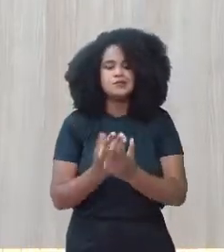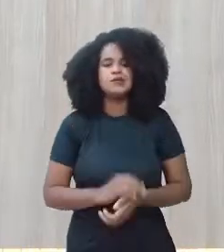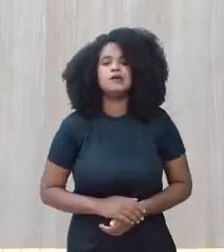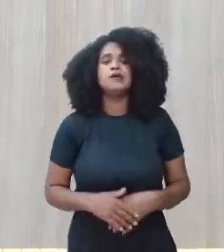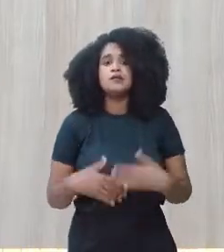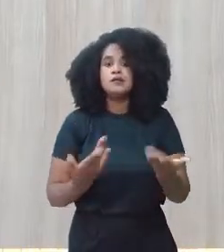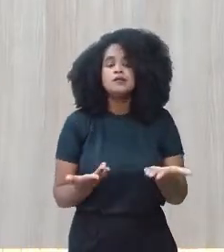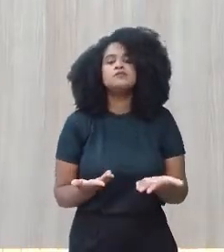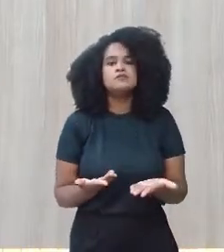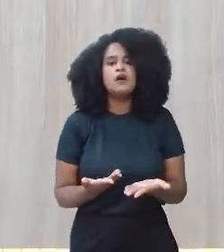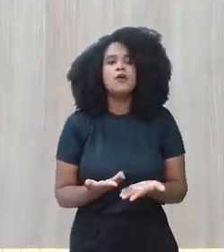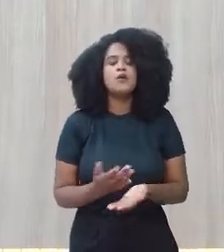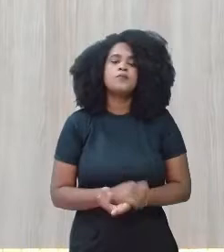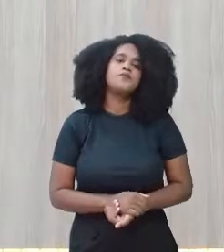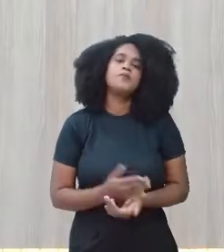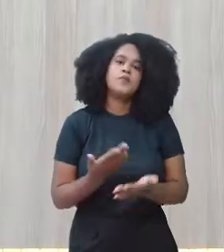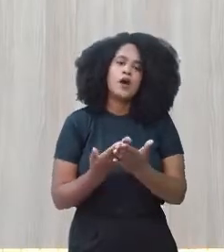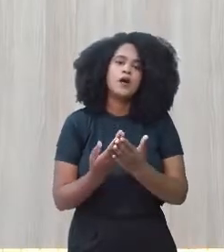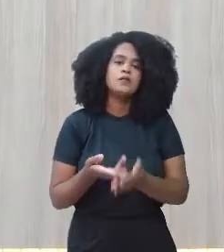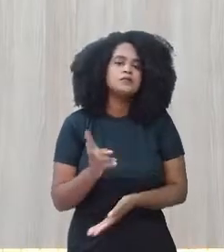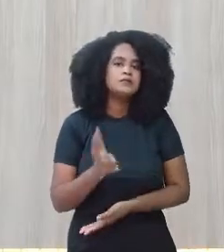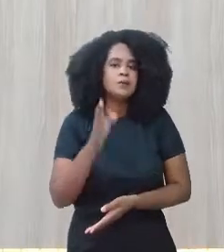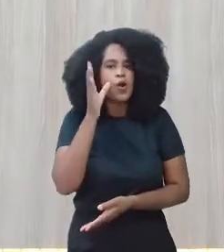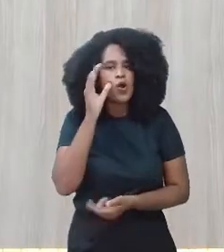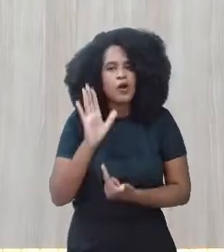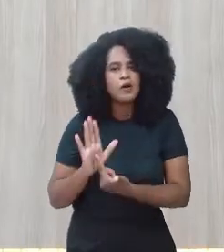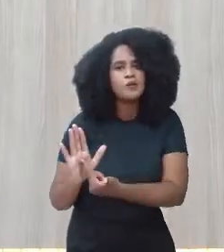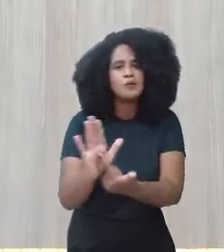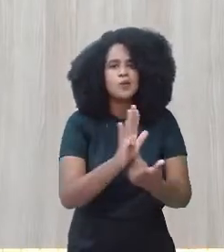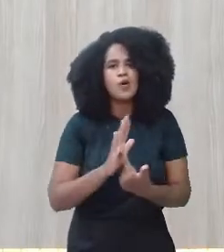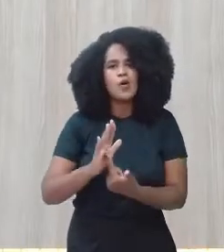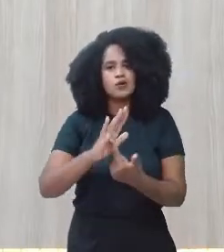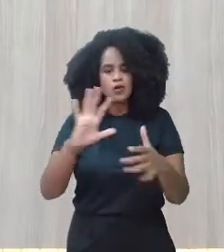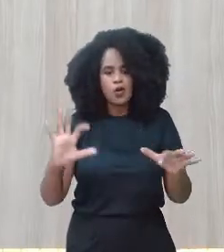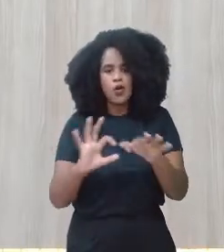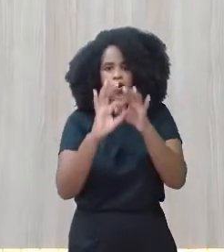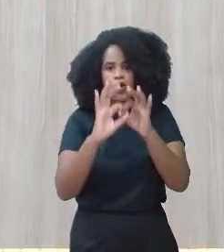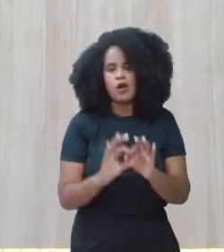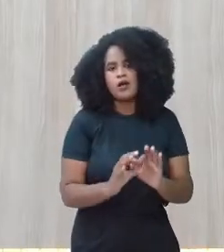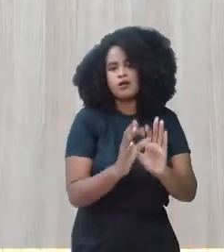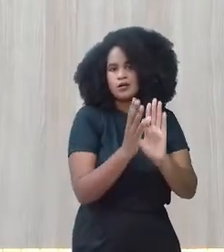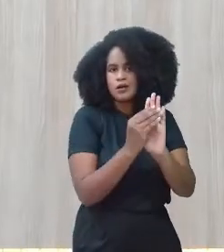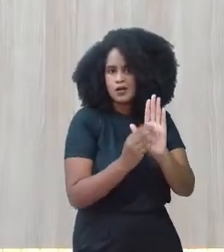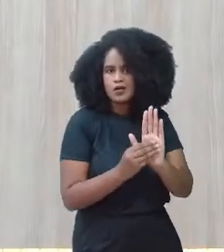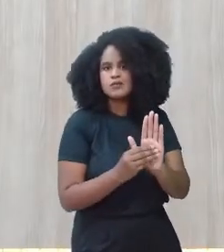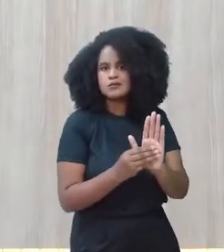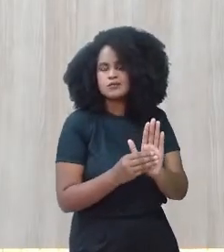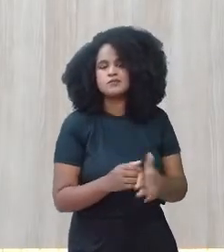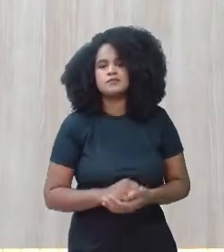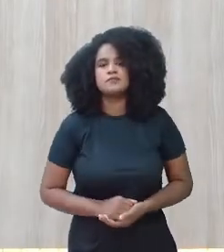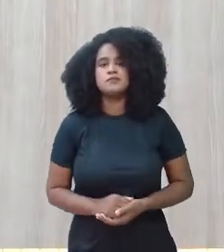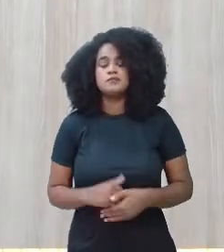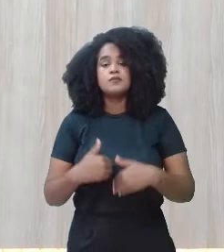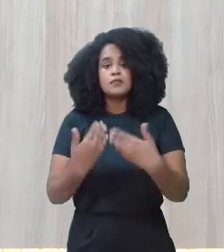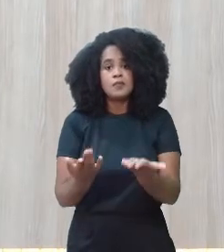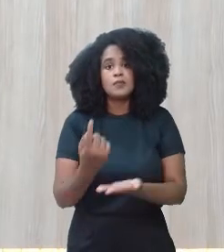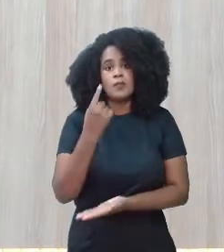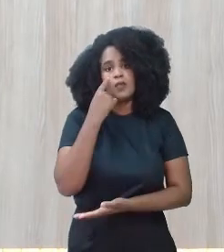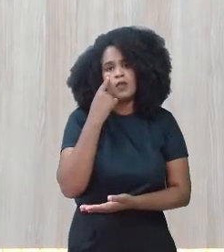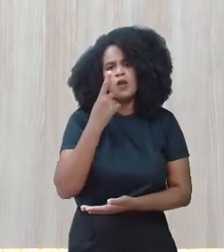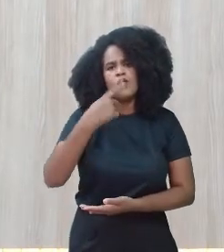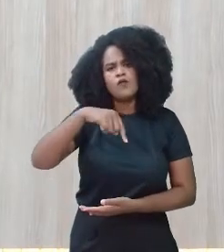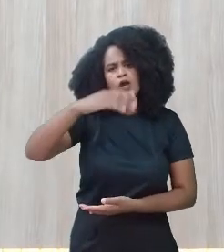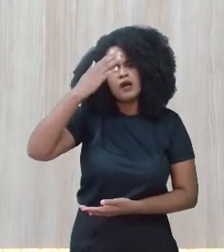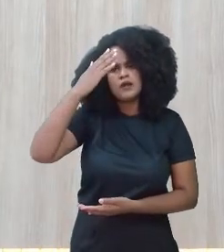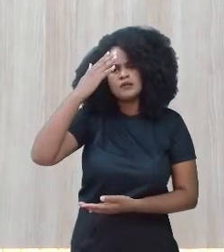uma curiosidade nessa semana para a gente relacionar com essa ideia, tá bom? Deixa eu fazer uma pergunta. Vocês têm noção qual que é a distância